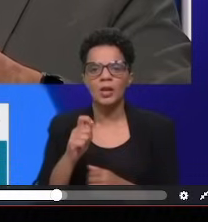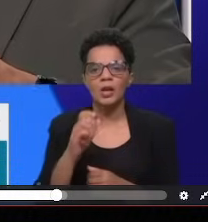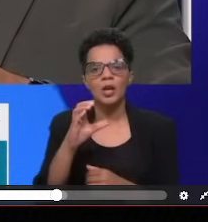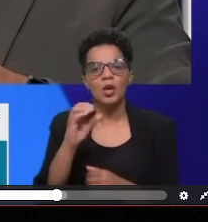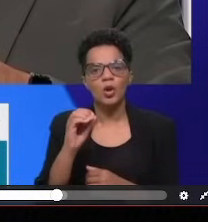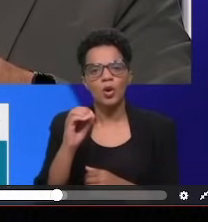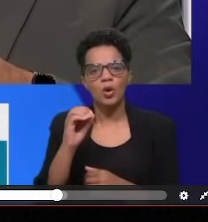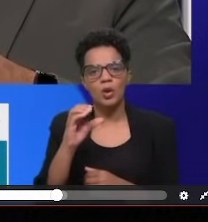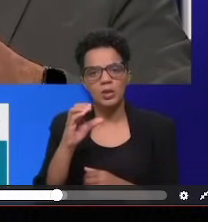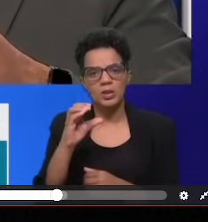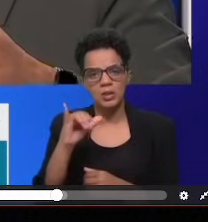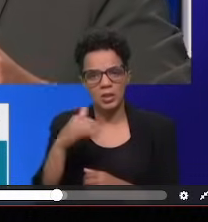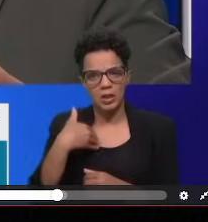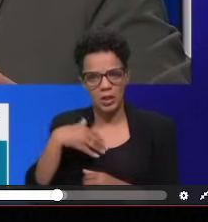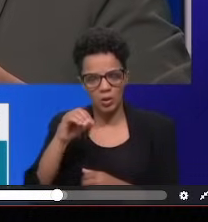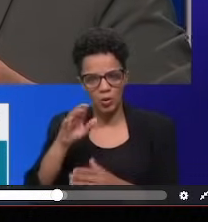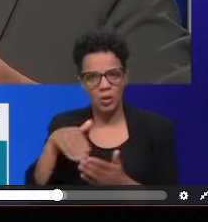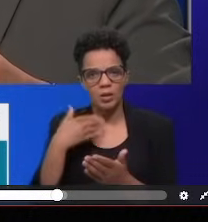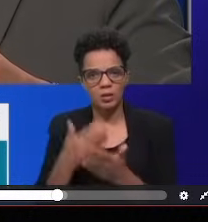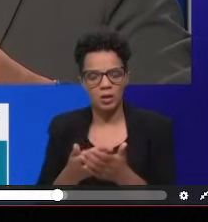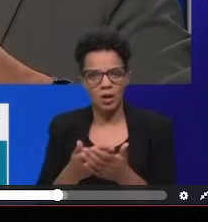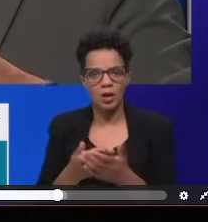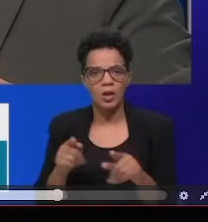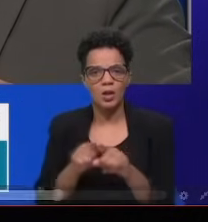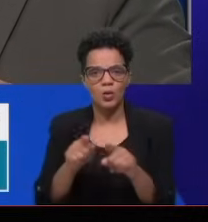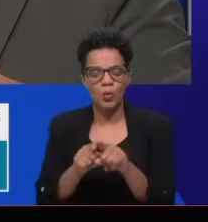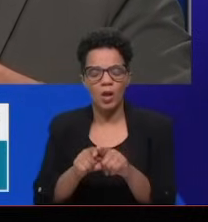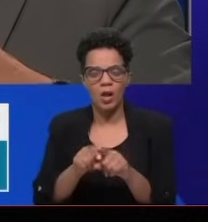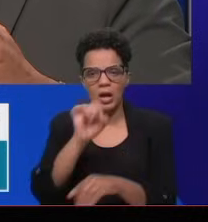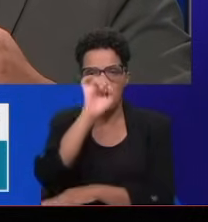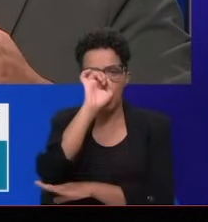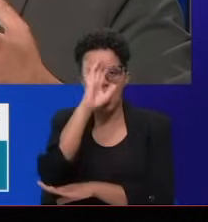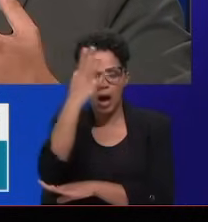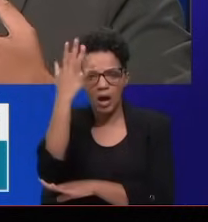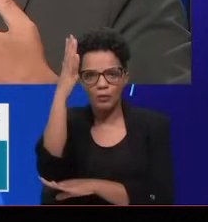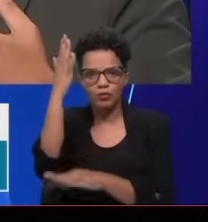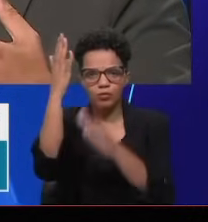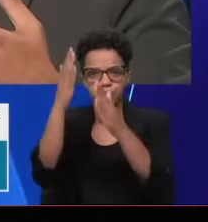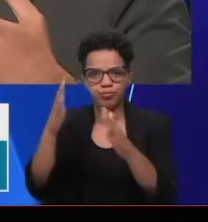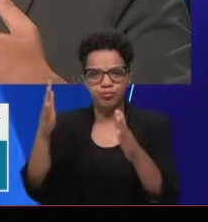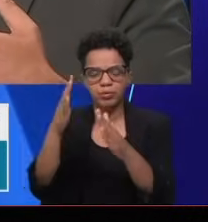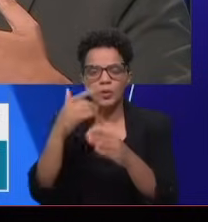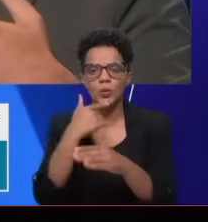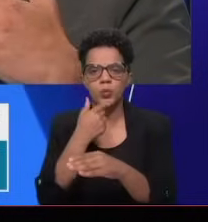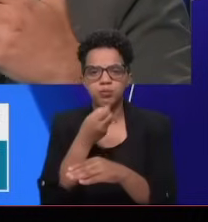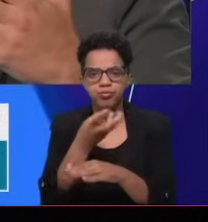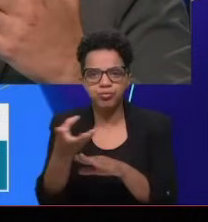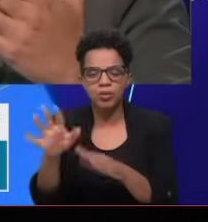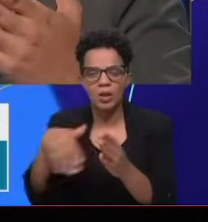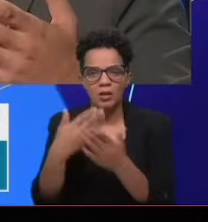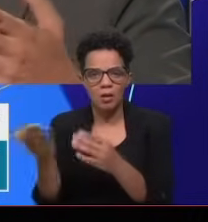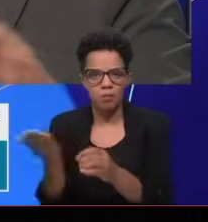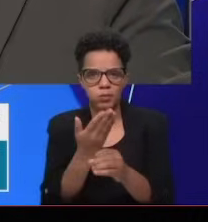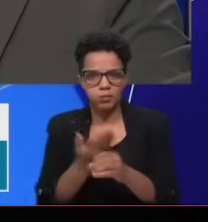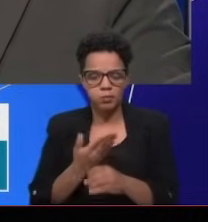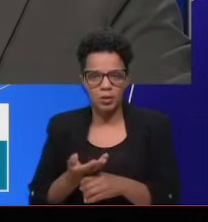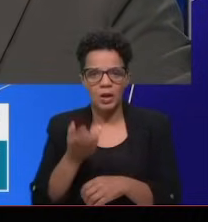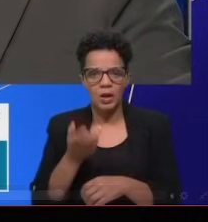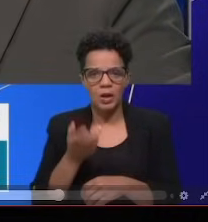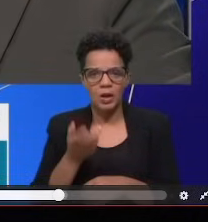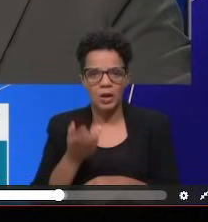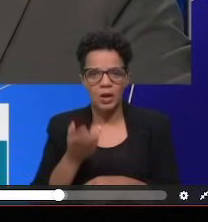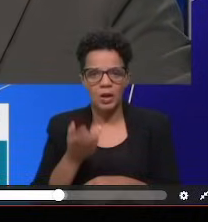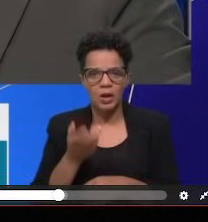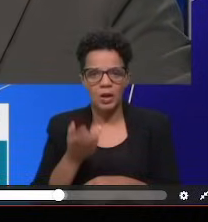a uns anos é bater centenas de milhares de sobreiros é a nossa maior reserva de áa doce vamos falar daqui a uns anos com a seca as p não temha água para beber mas mais que